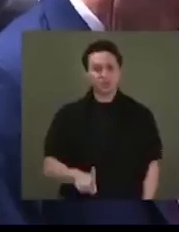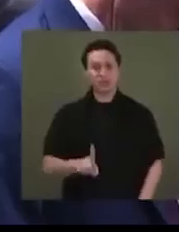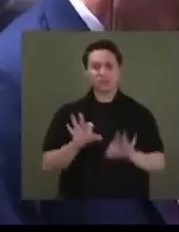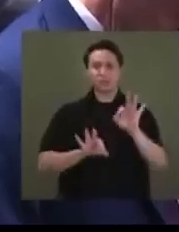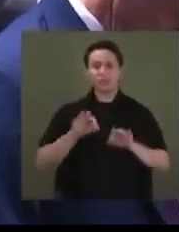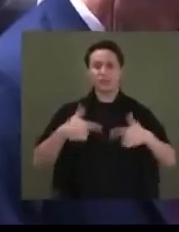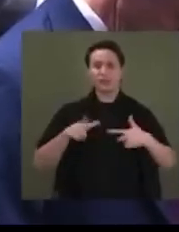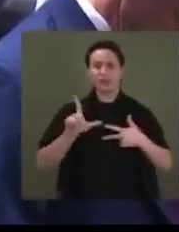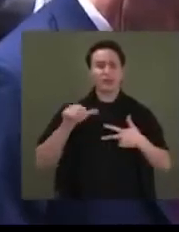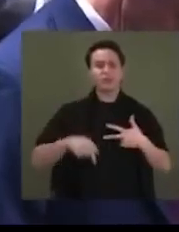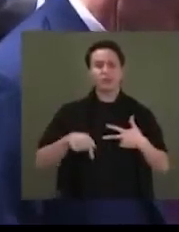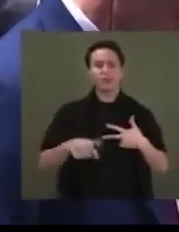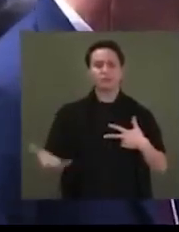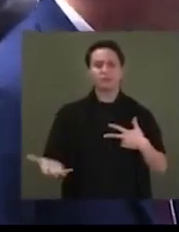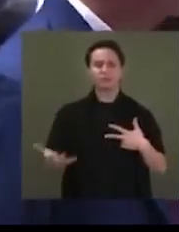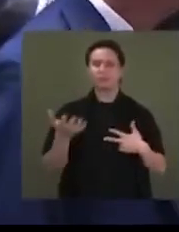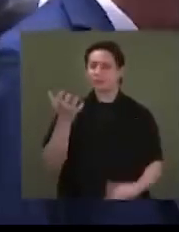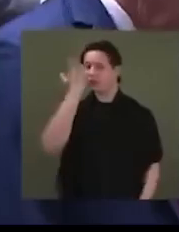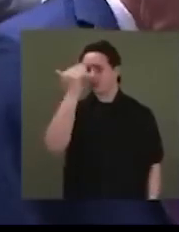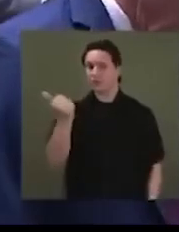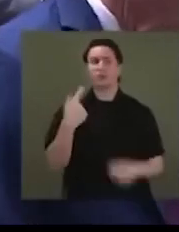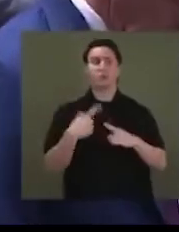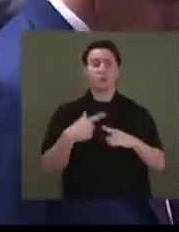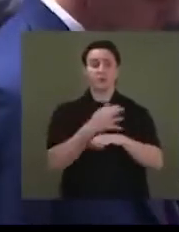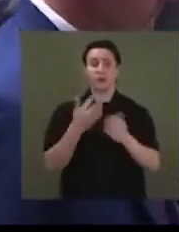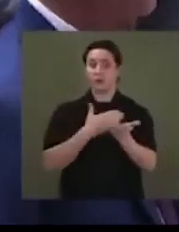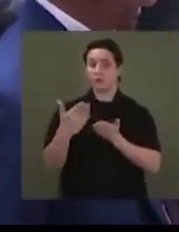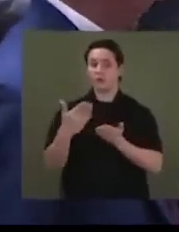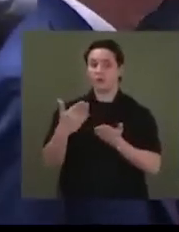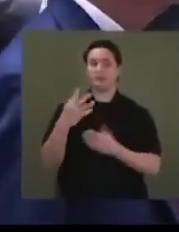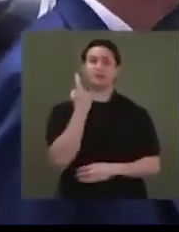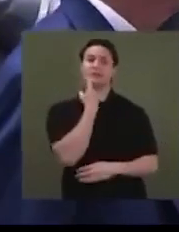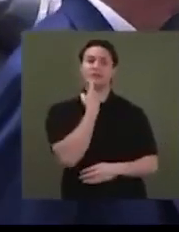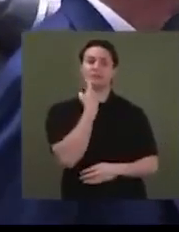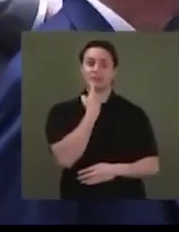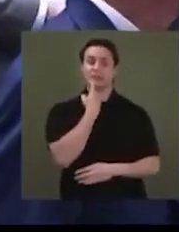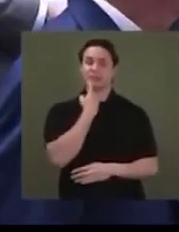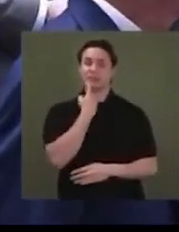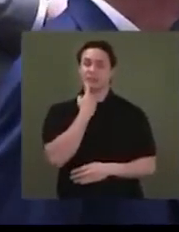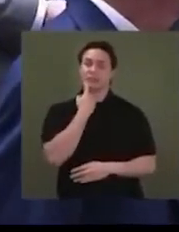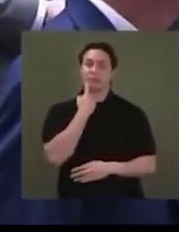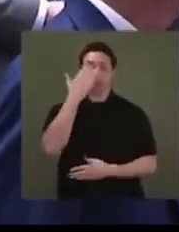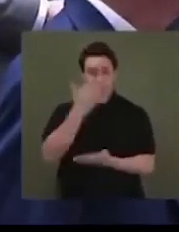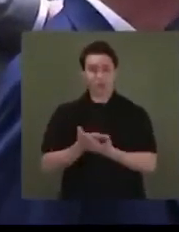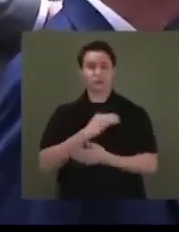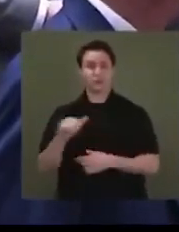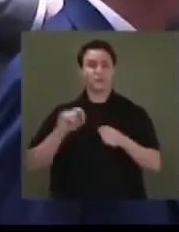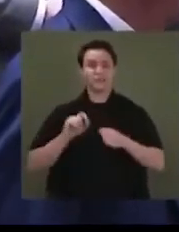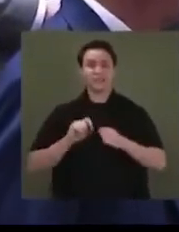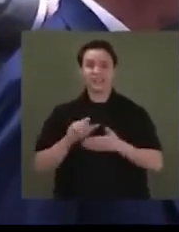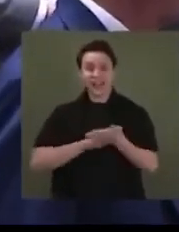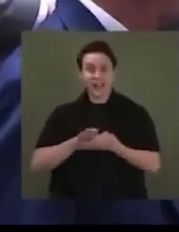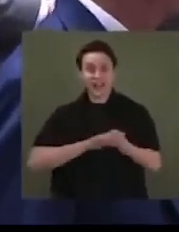trabalho que a gente se propôs a fazer? Eu gostaria de saber, senhor presidente, que o recesso começa amanhã, e eu acredito que se nada for feito em